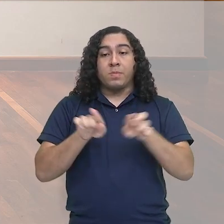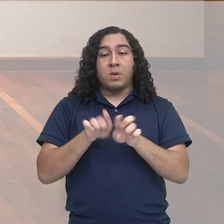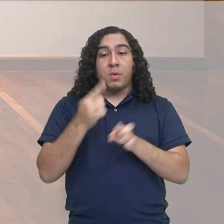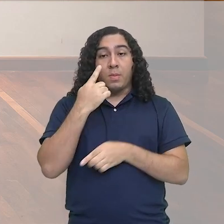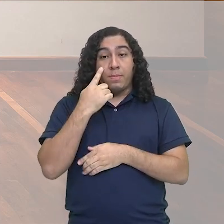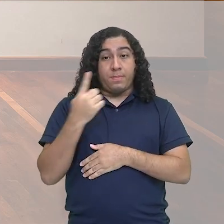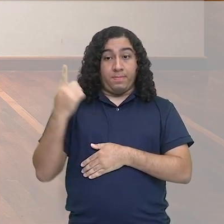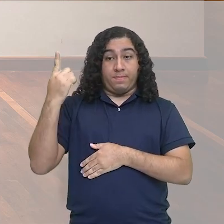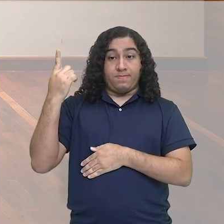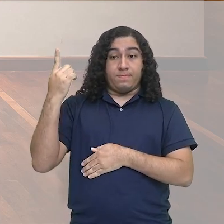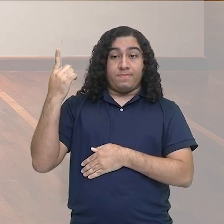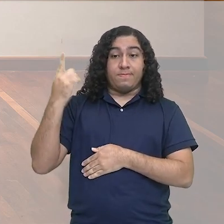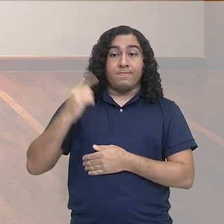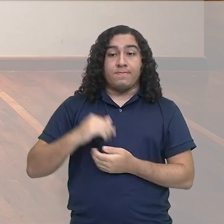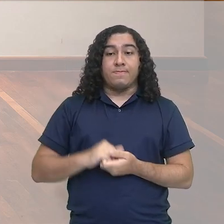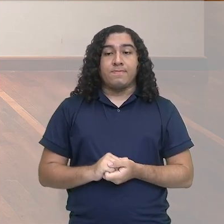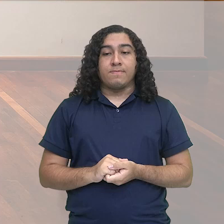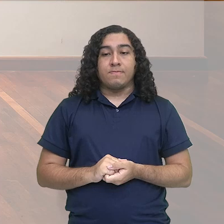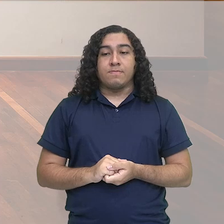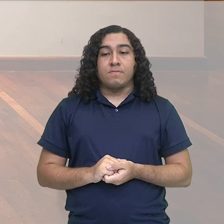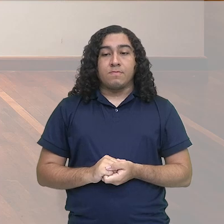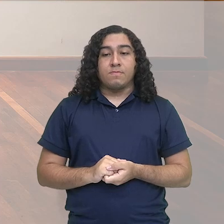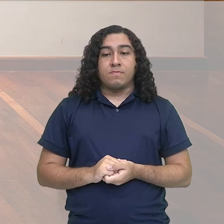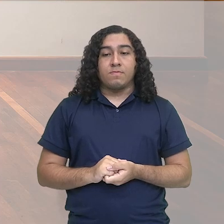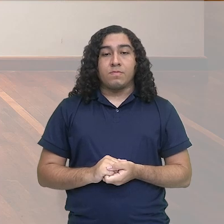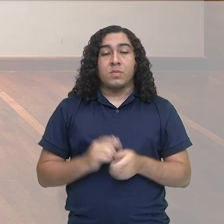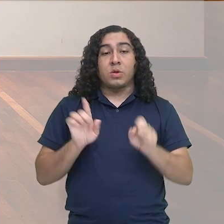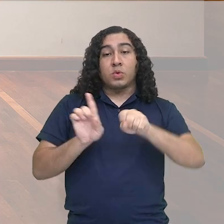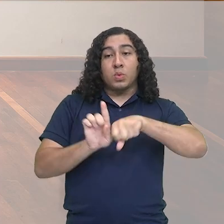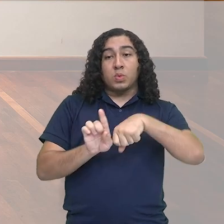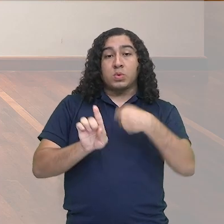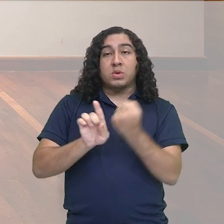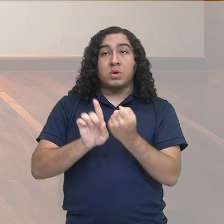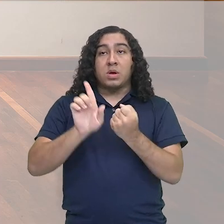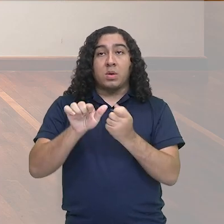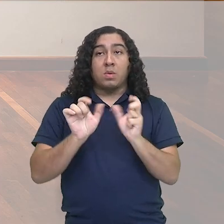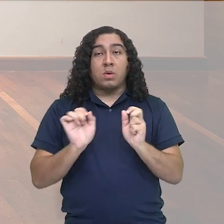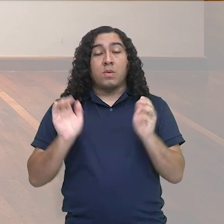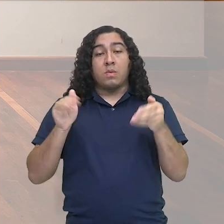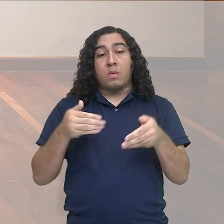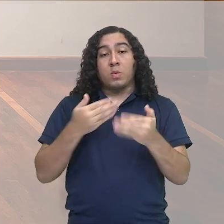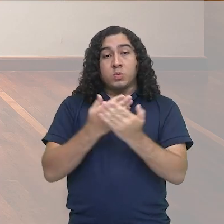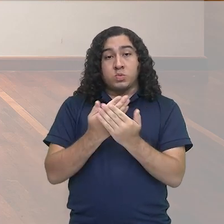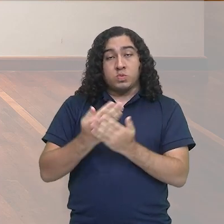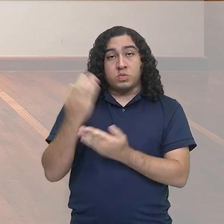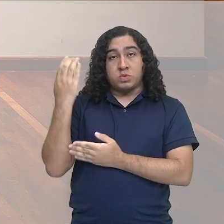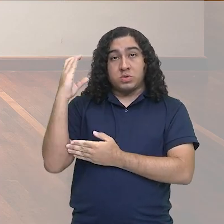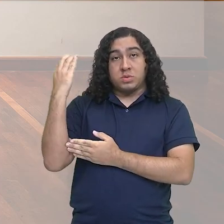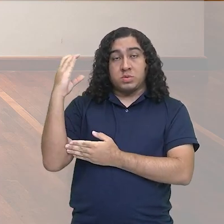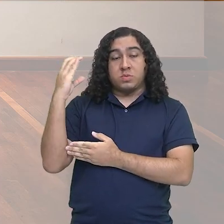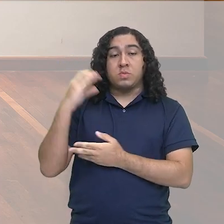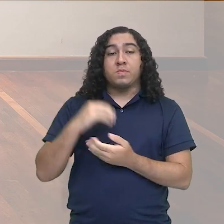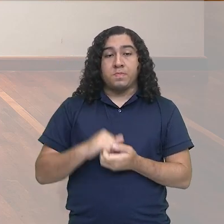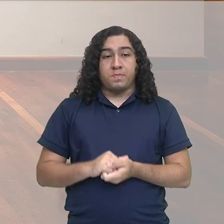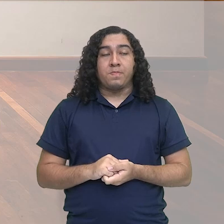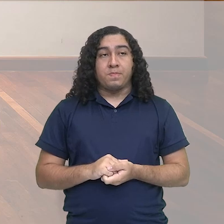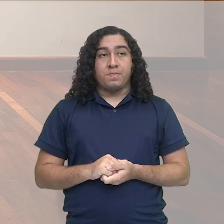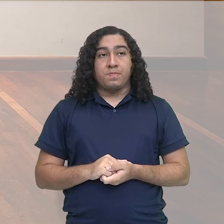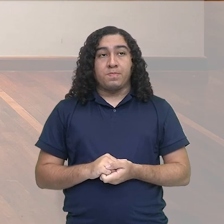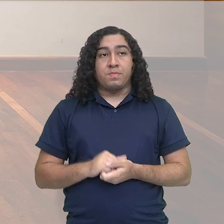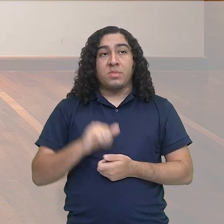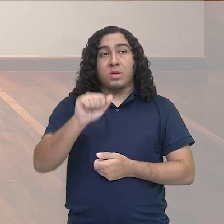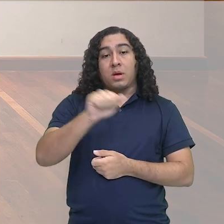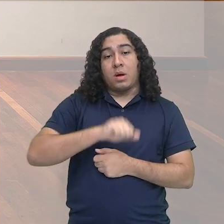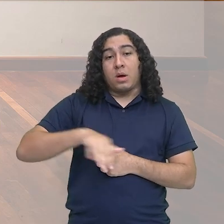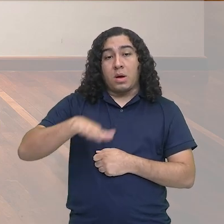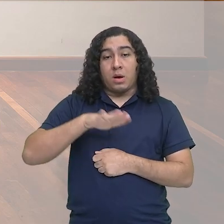lá, a sociedade como objeto de estudo científico, não é isso? A área